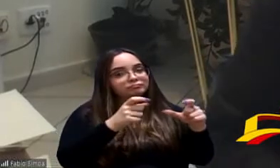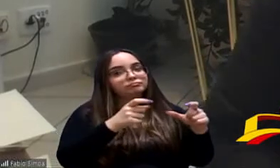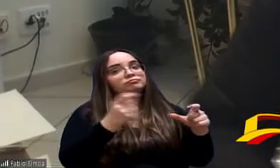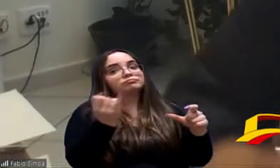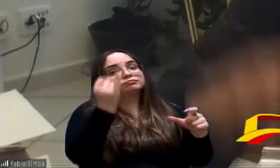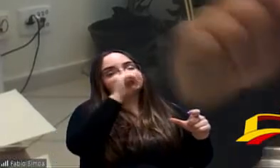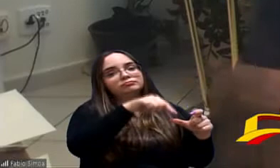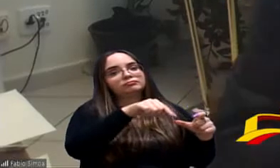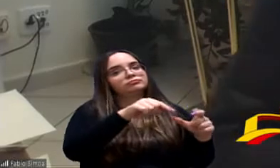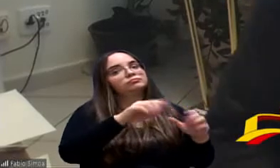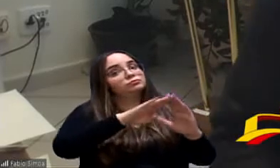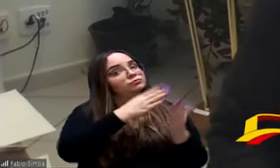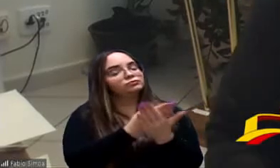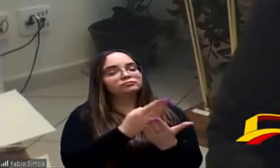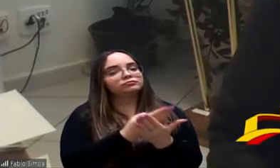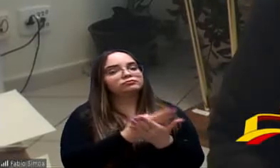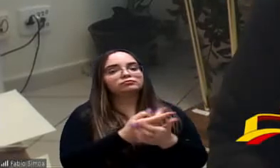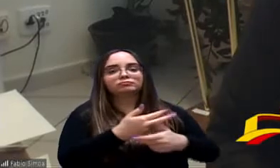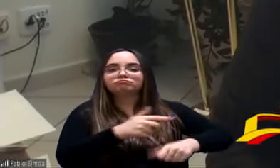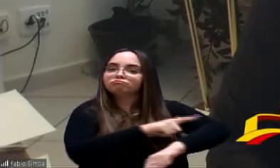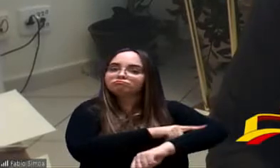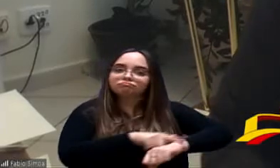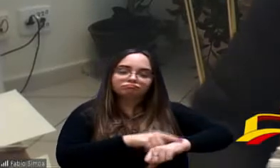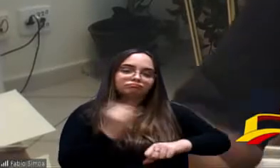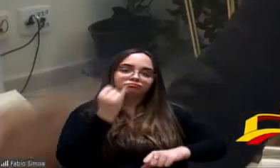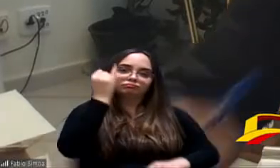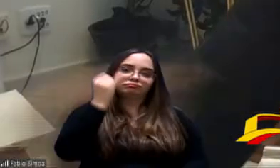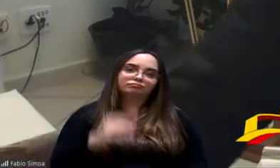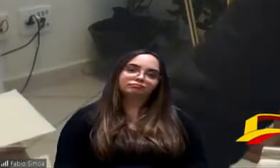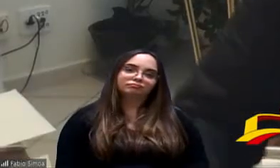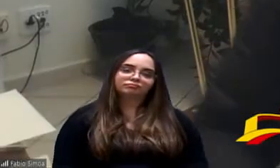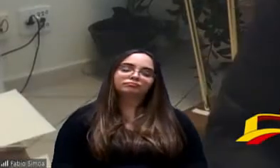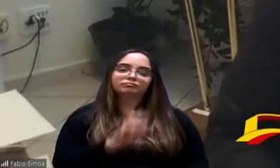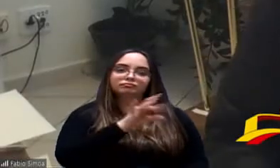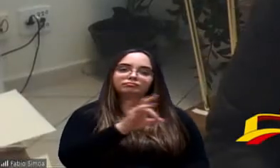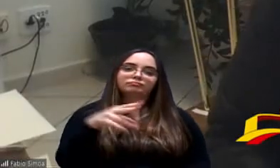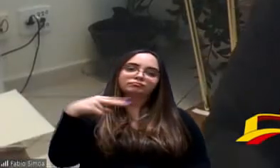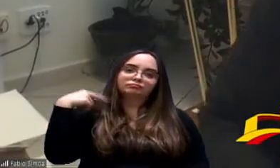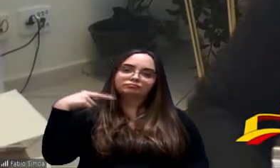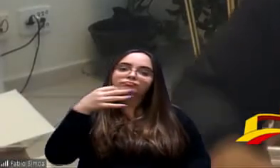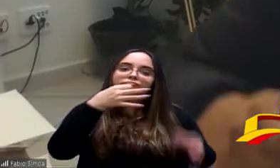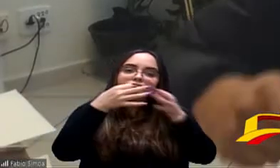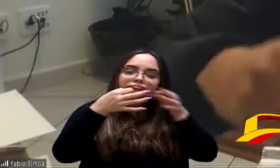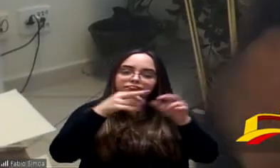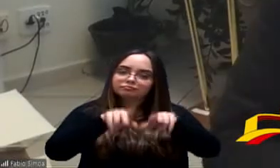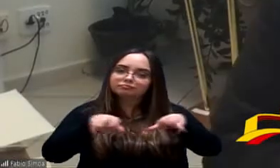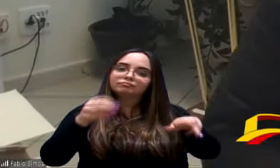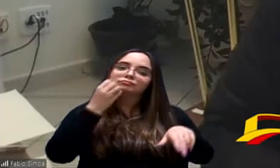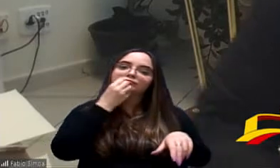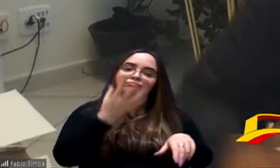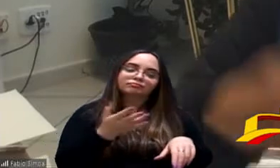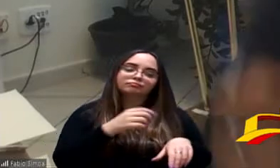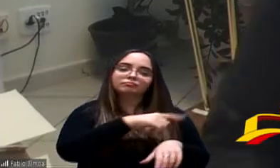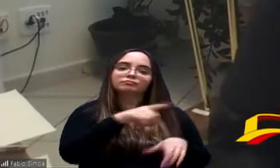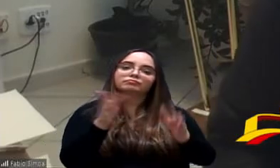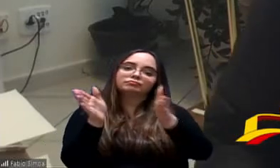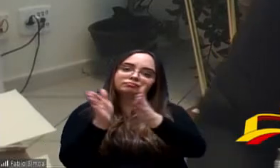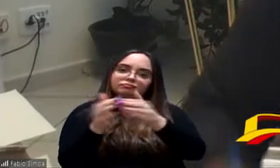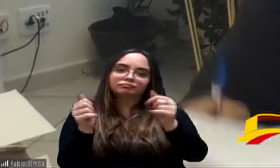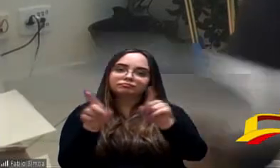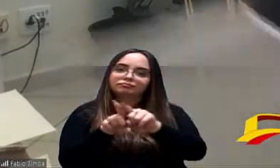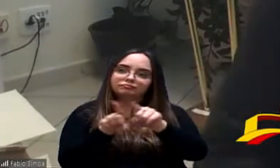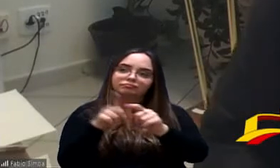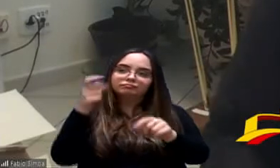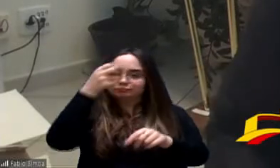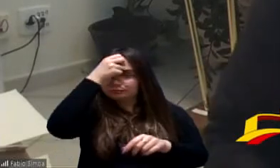todos os vereadores, creio que todos os vereadores, eles vão lutar por isso, e cada um dando a sua, né, a sugestão e solicitando em requerimento, porque o requerimento é um